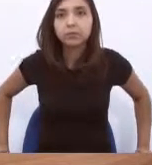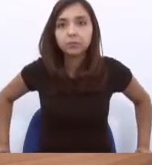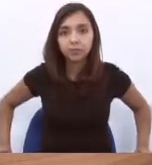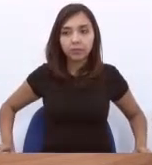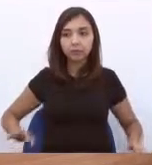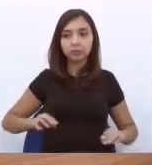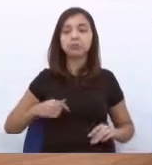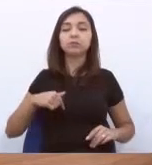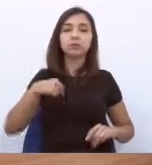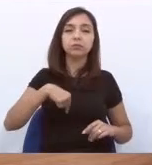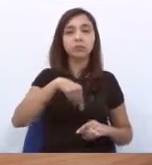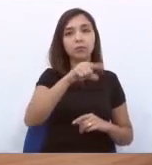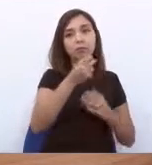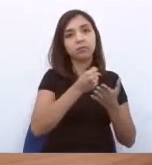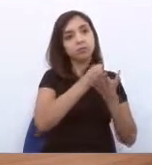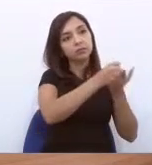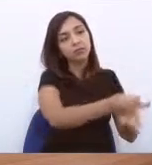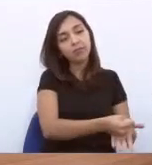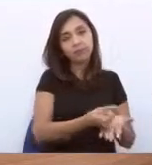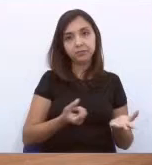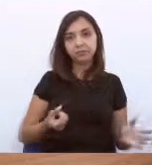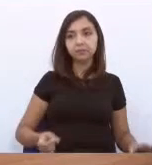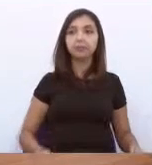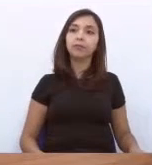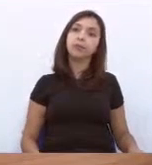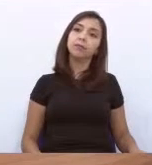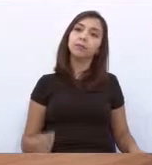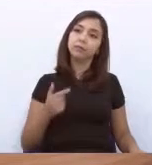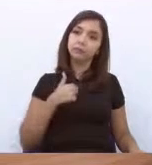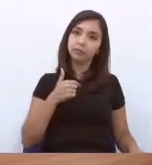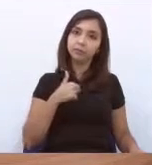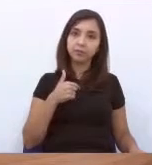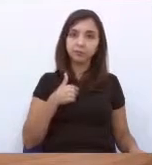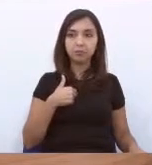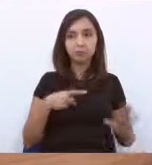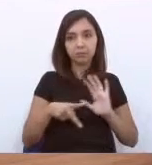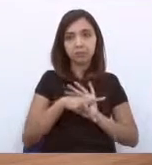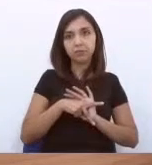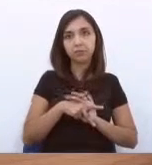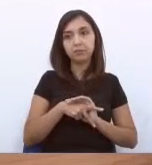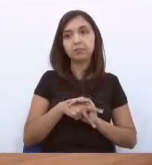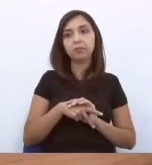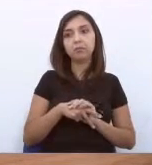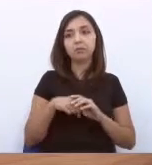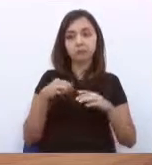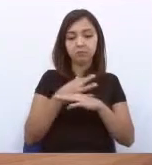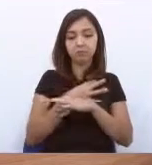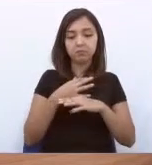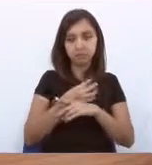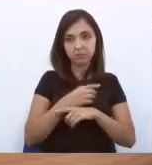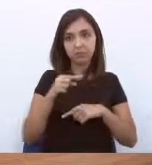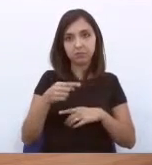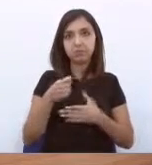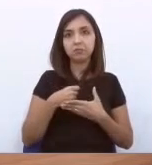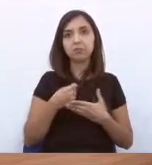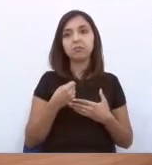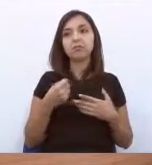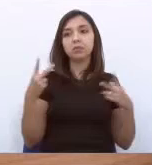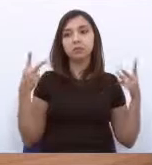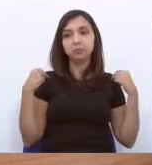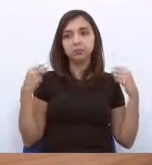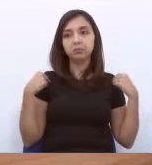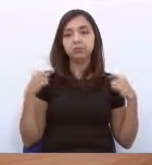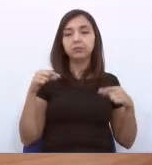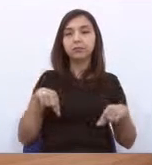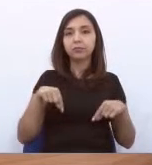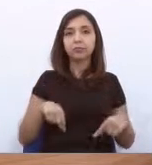transportado. Porém, eu sou um transportador desta cidade, do sistema